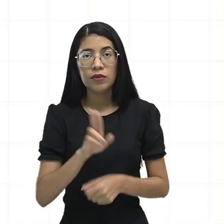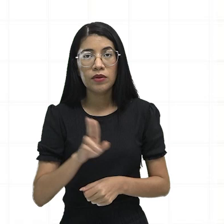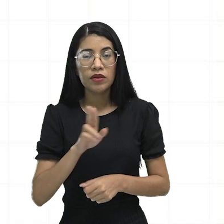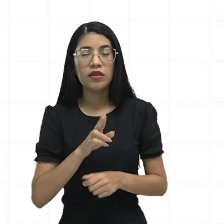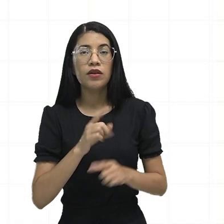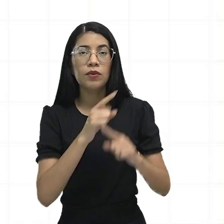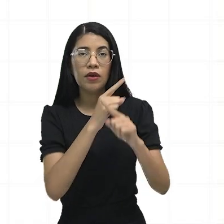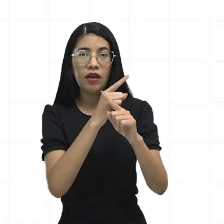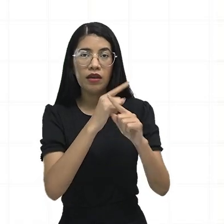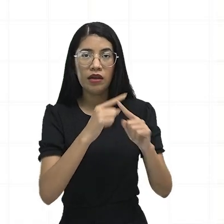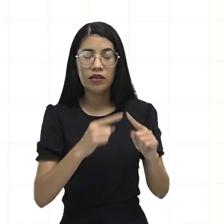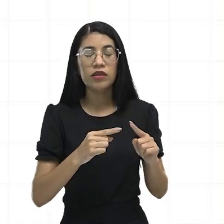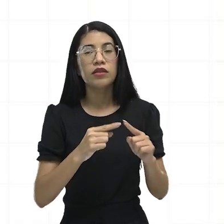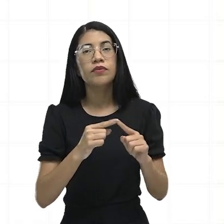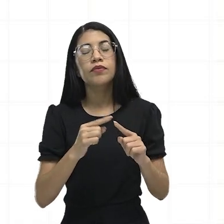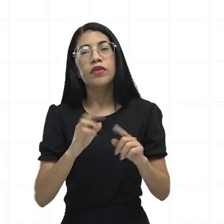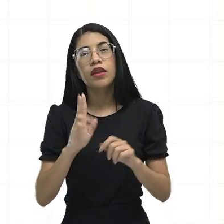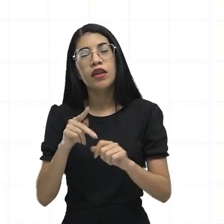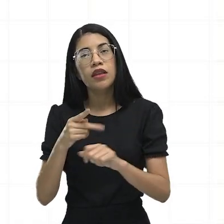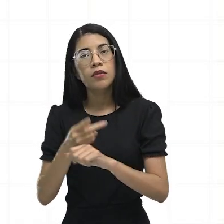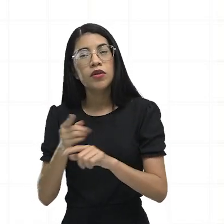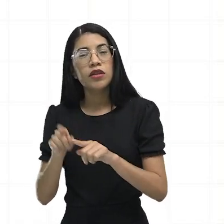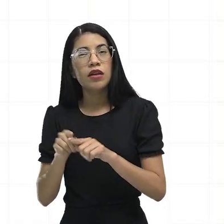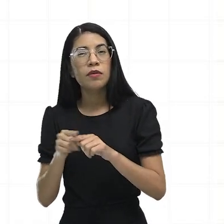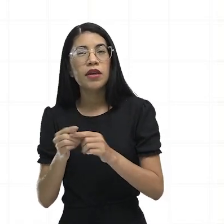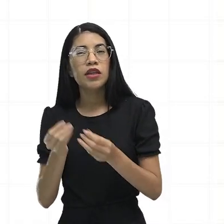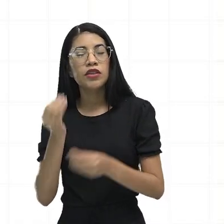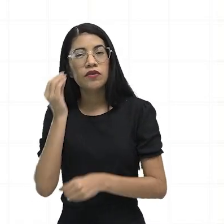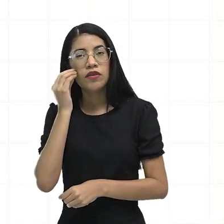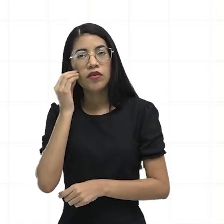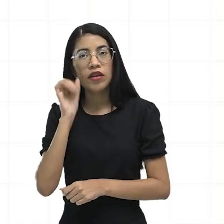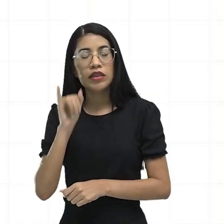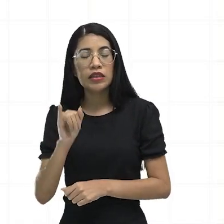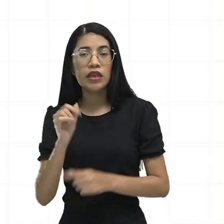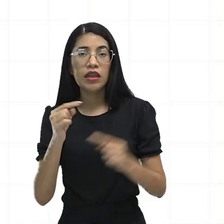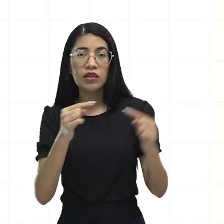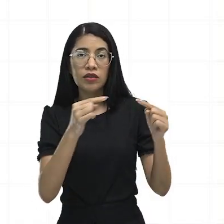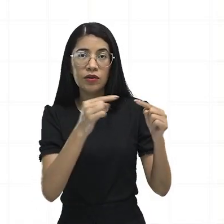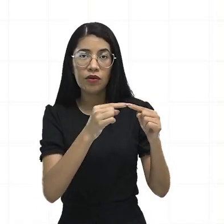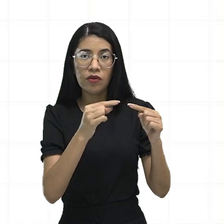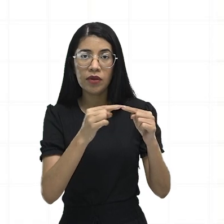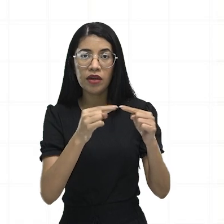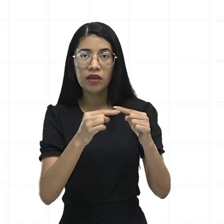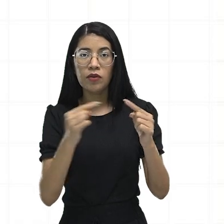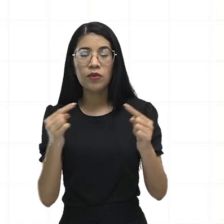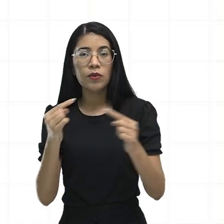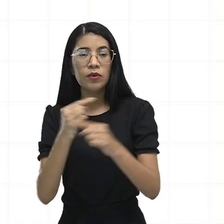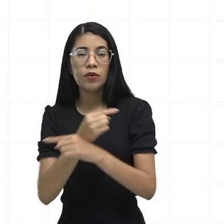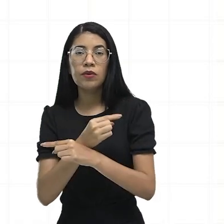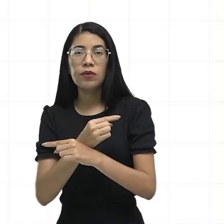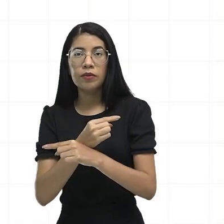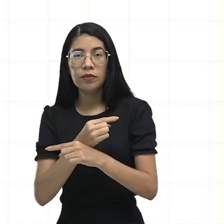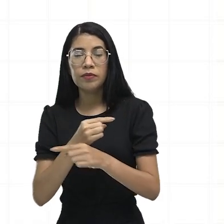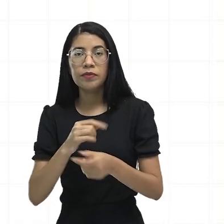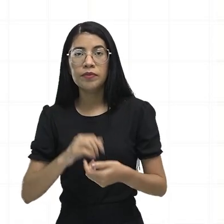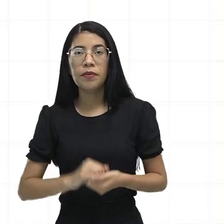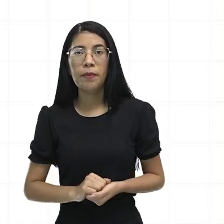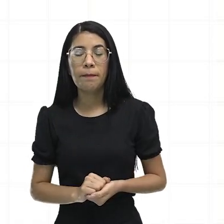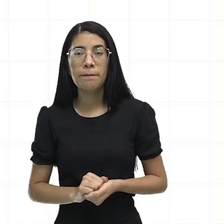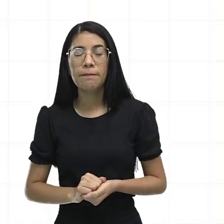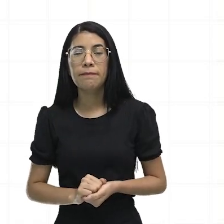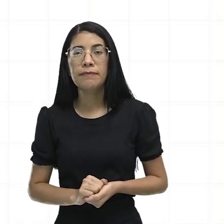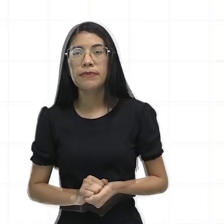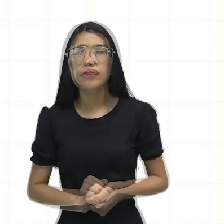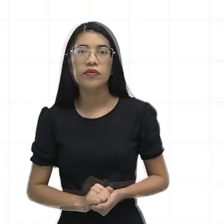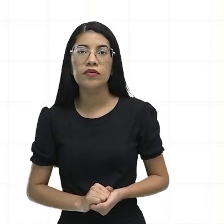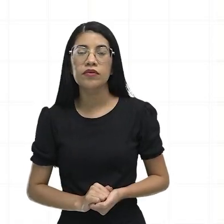3, vamos verificar se as grandezas são direta ou inversamente proporcionais, tá? Então,